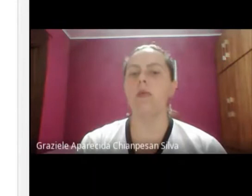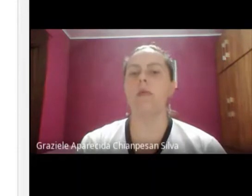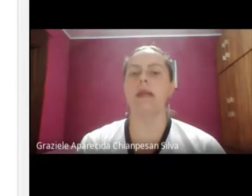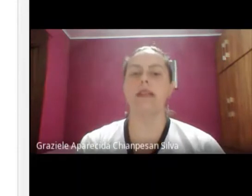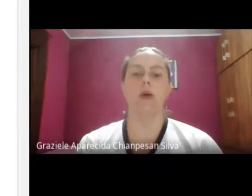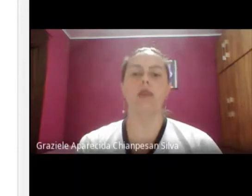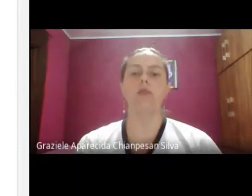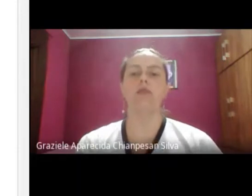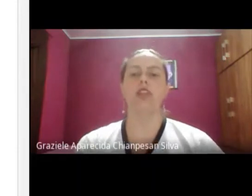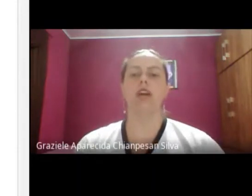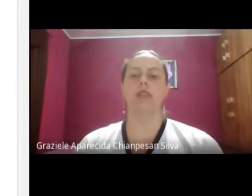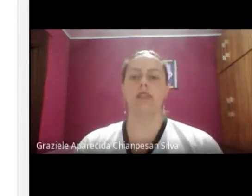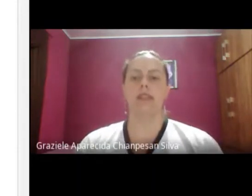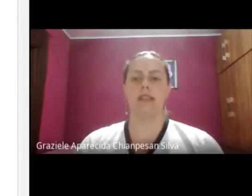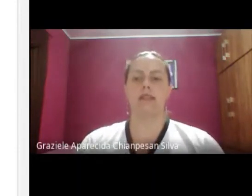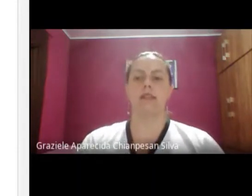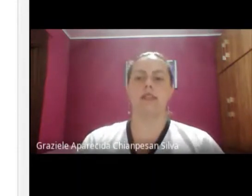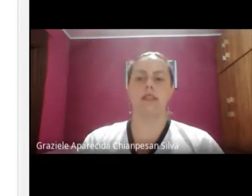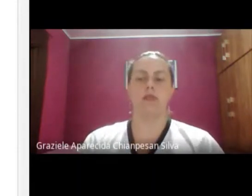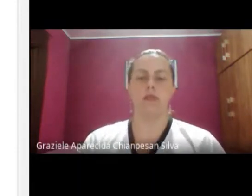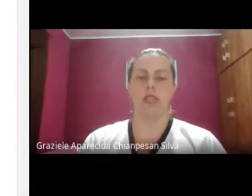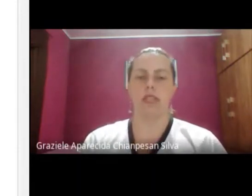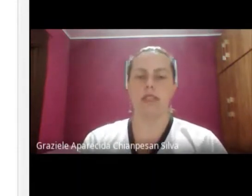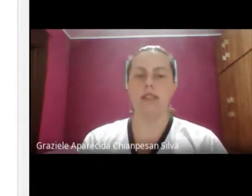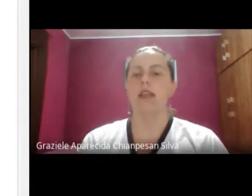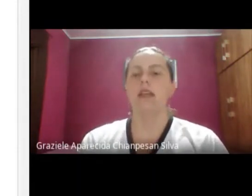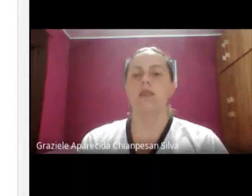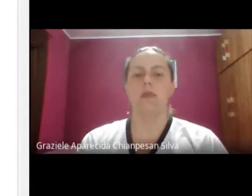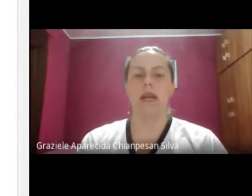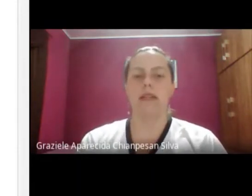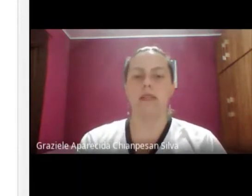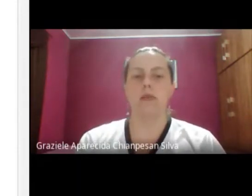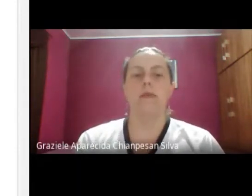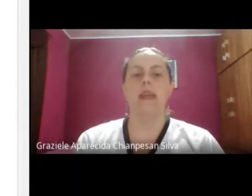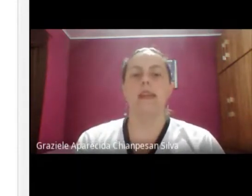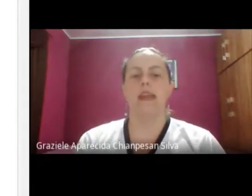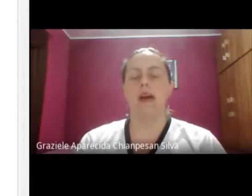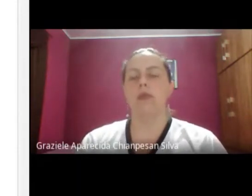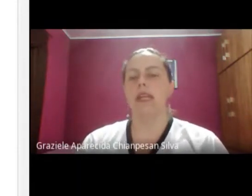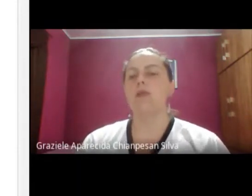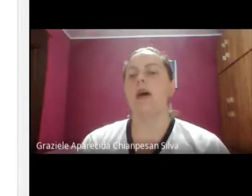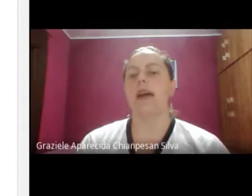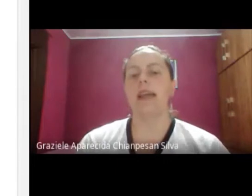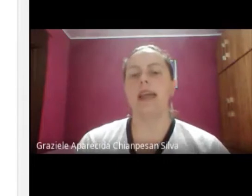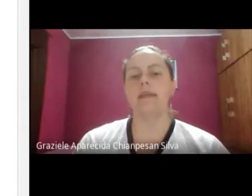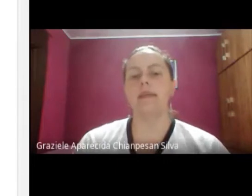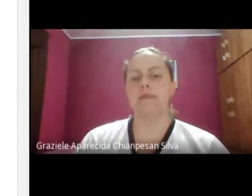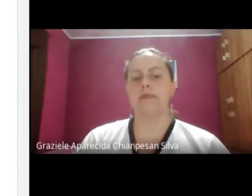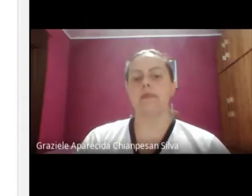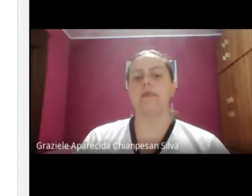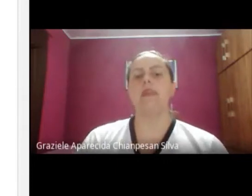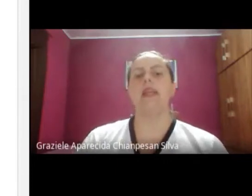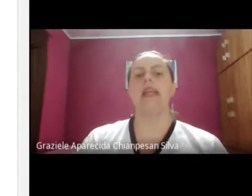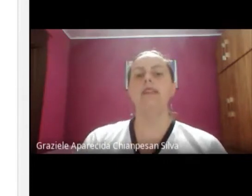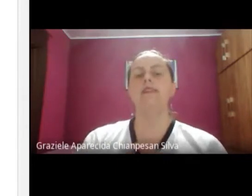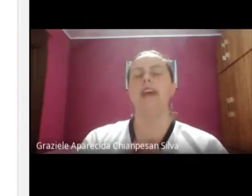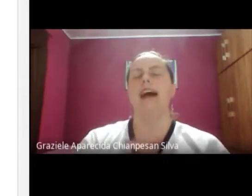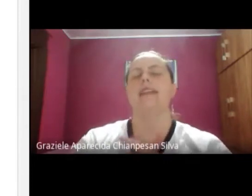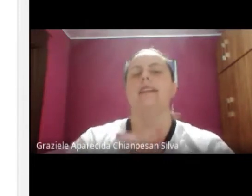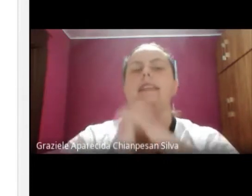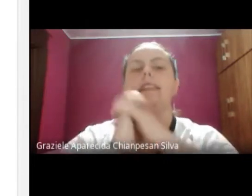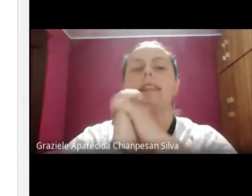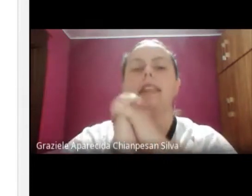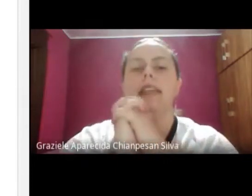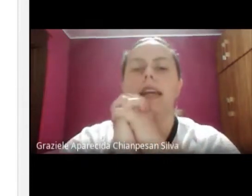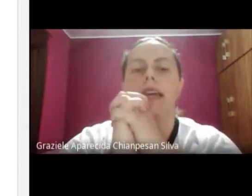1985 como Patrimônio Mundial da Organização das Nações Unidas no Brasil, que é a Unesco. Quem